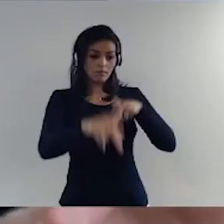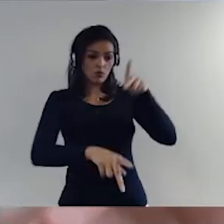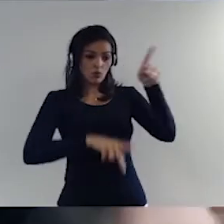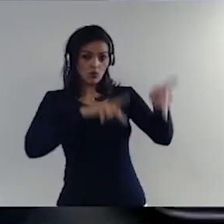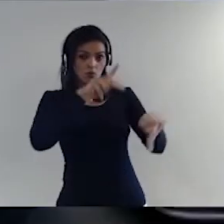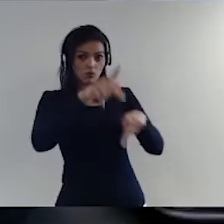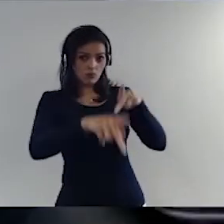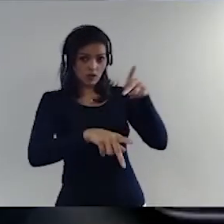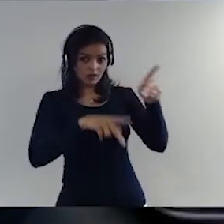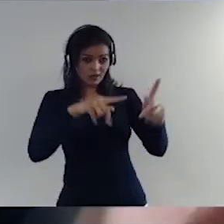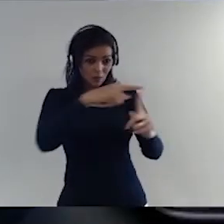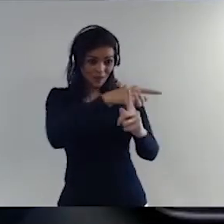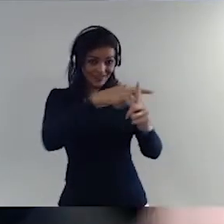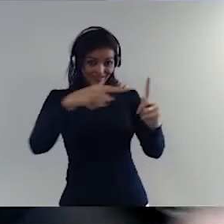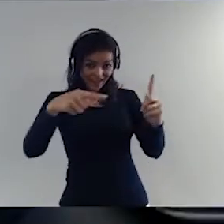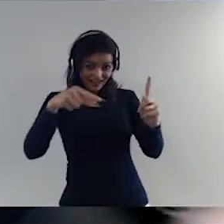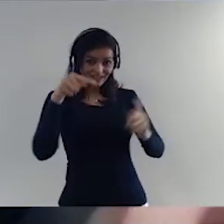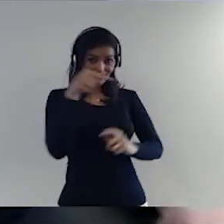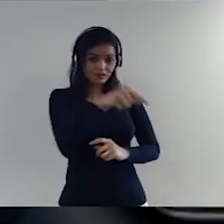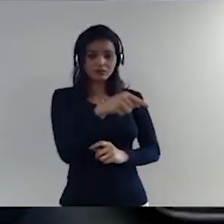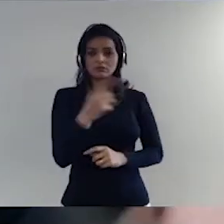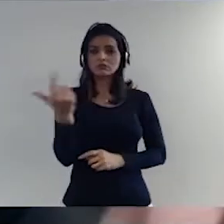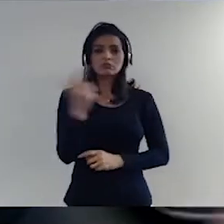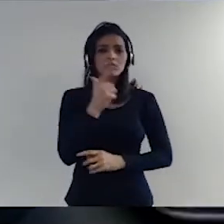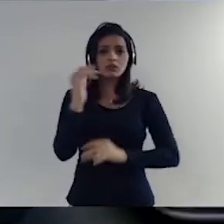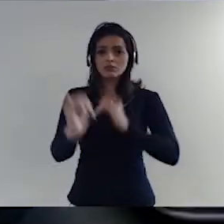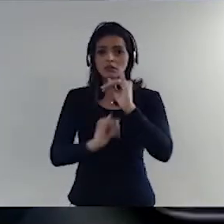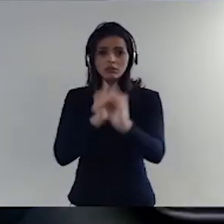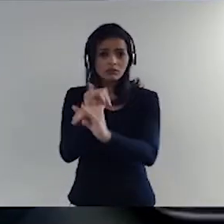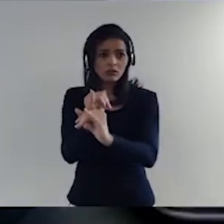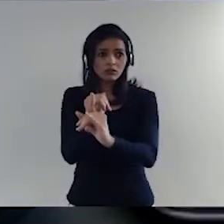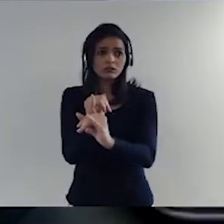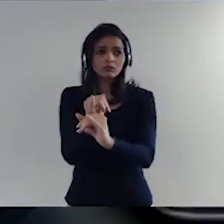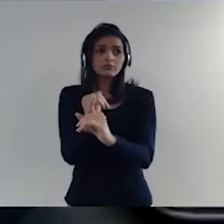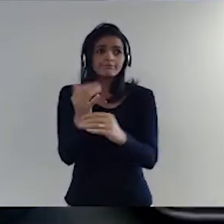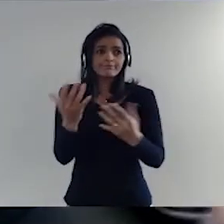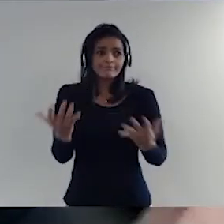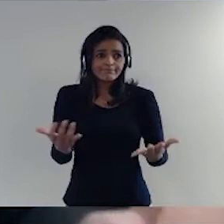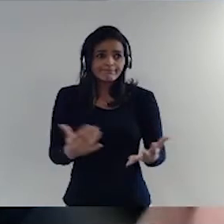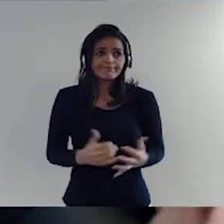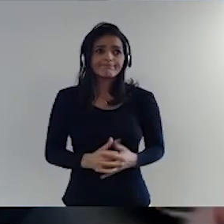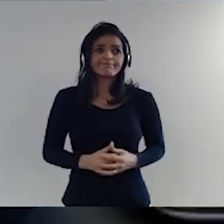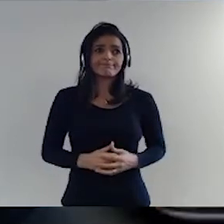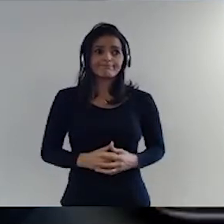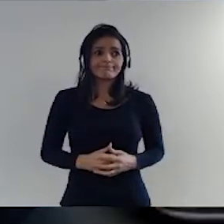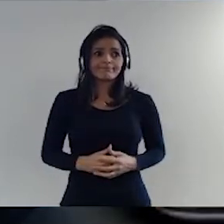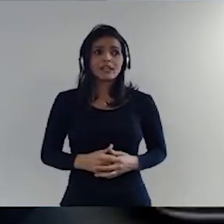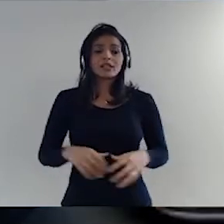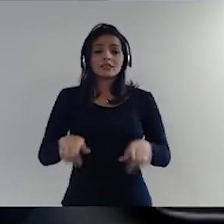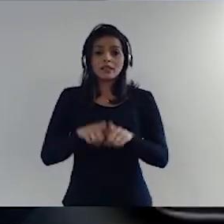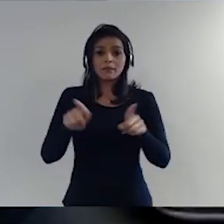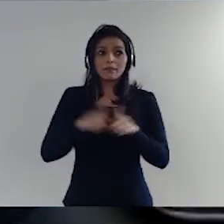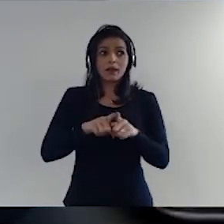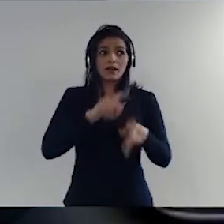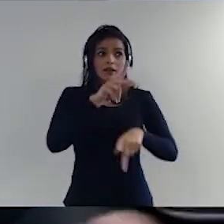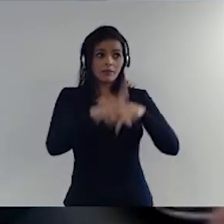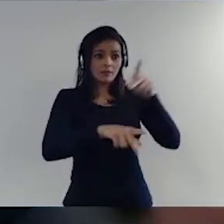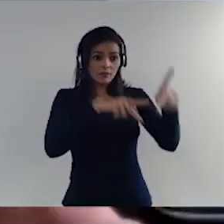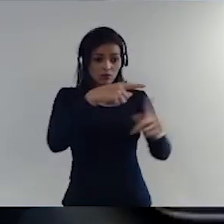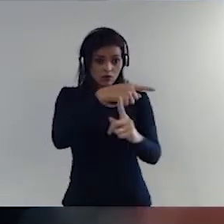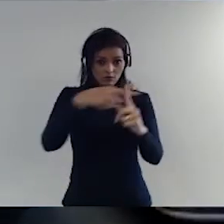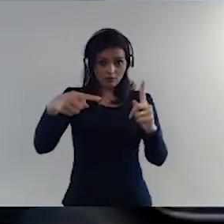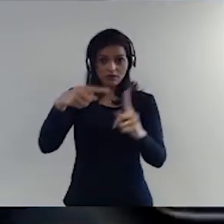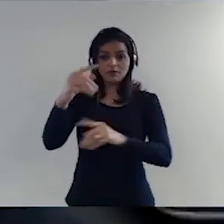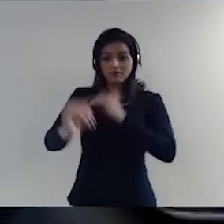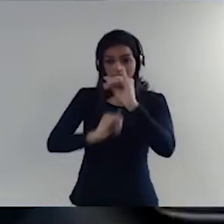população brasileira nem sequer acesso à internet tem. E parte da que tem acesso, se